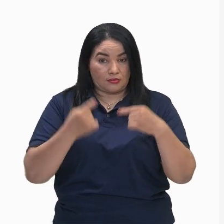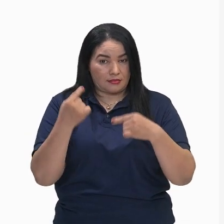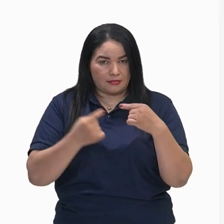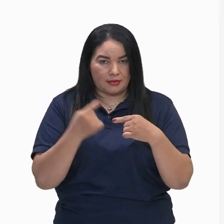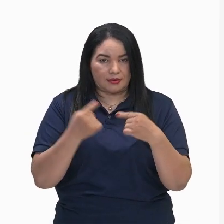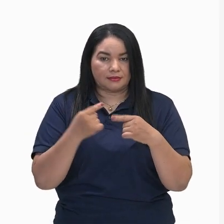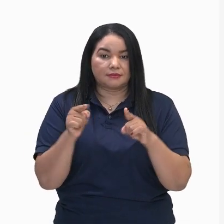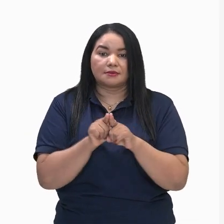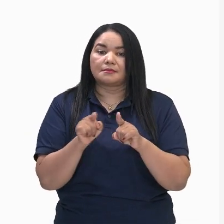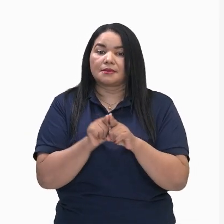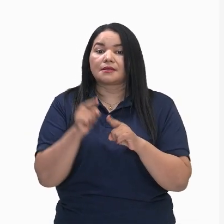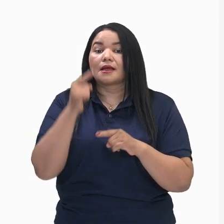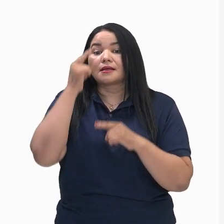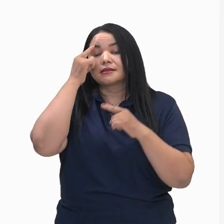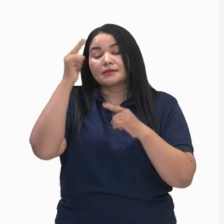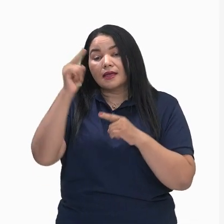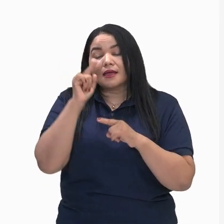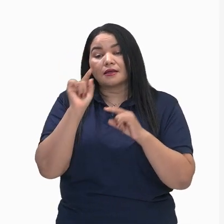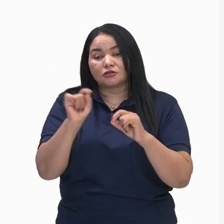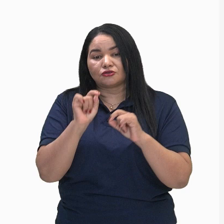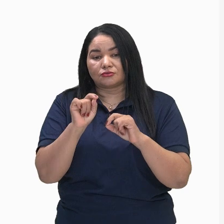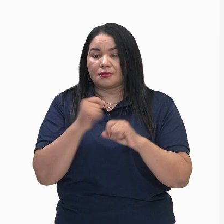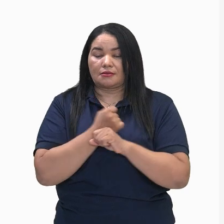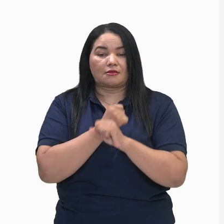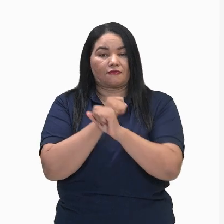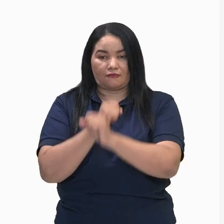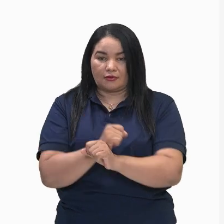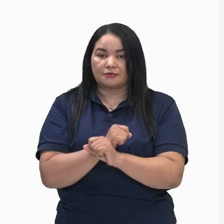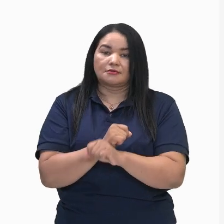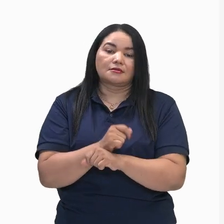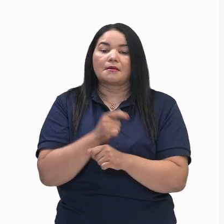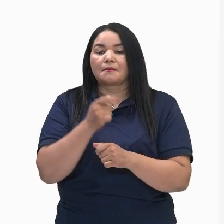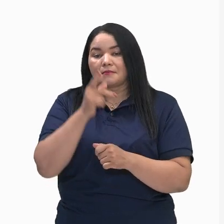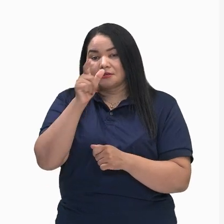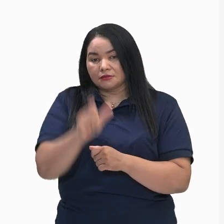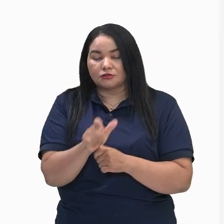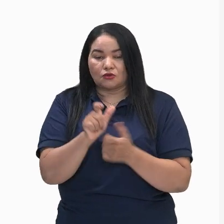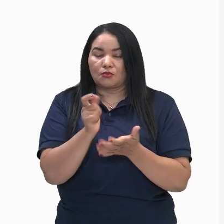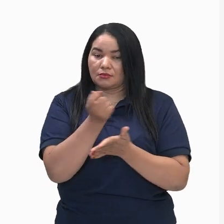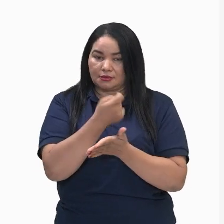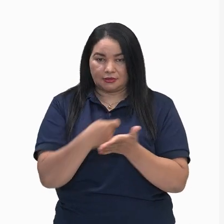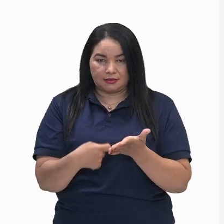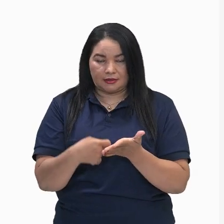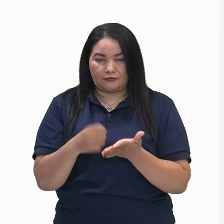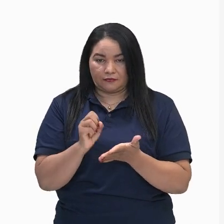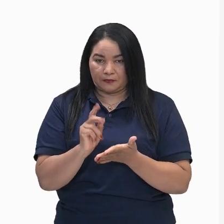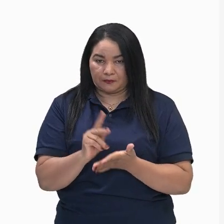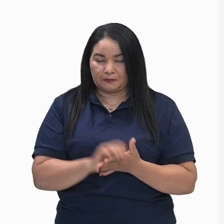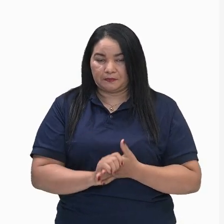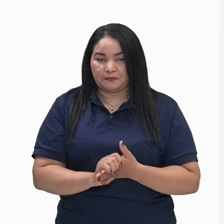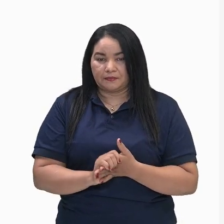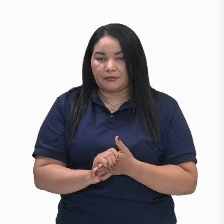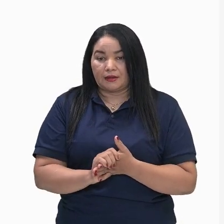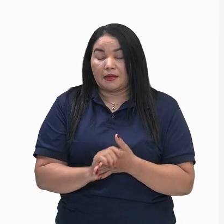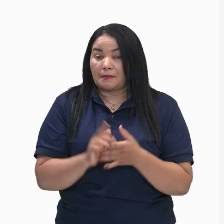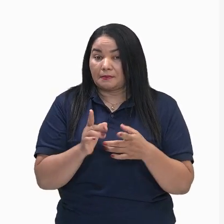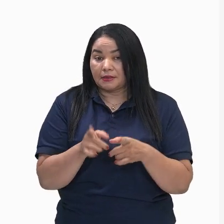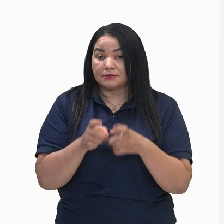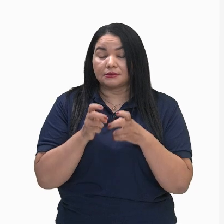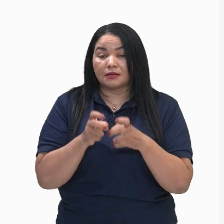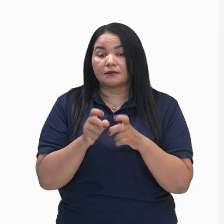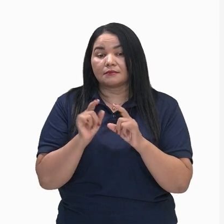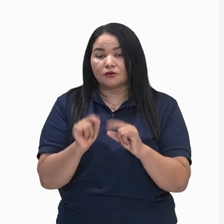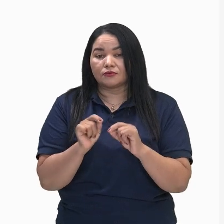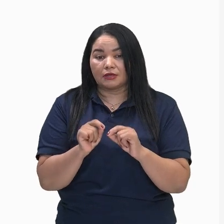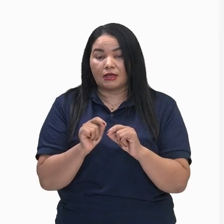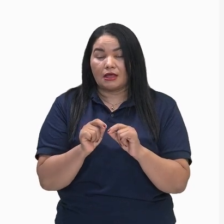a ideia de defesa de quem escreve. Então, veja bem o que foi que ele escreveu no início